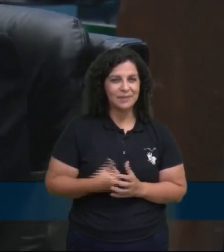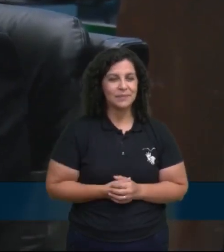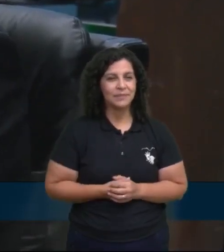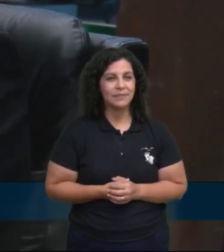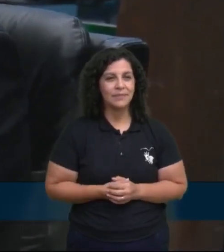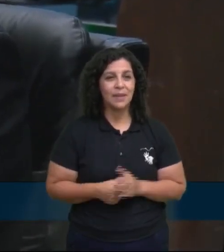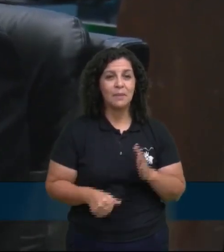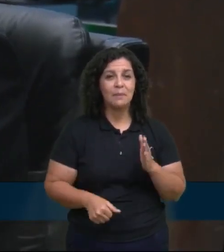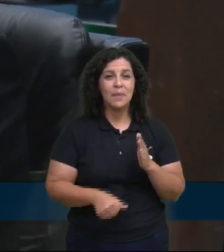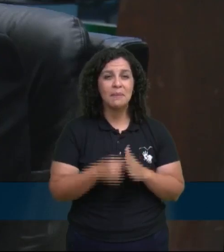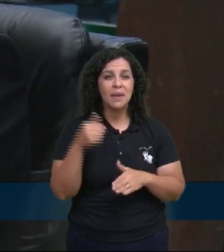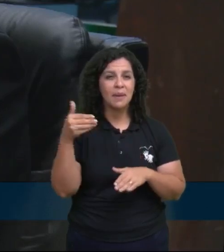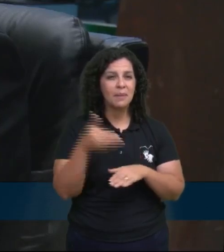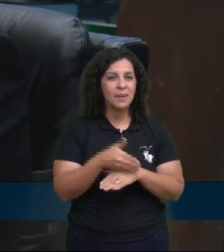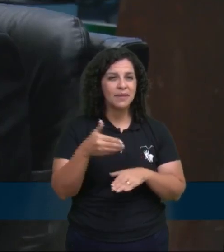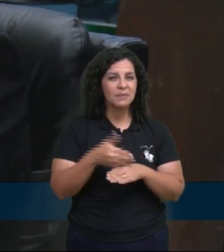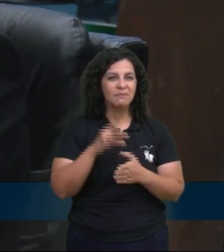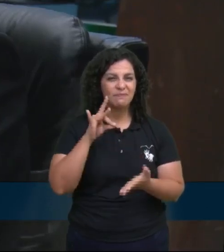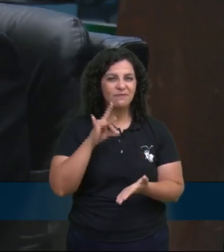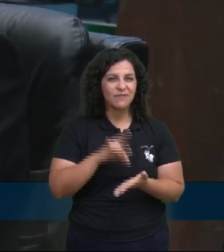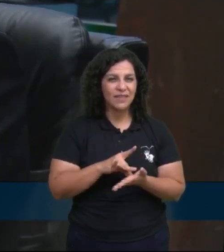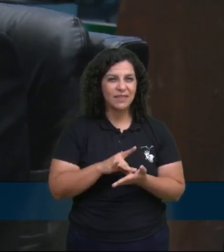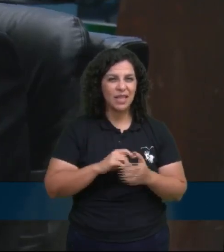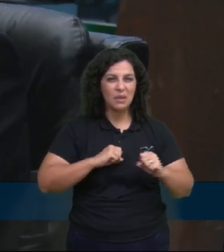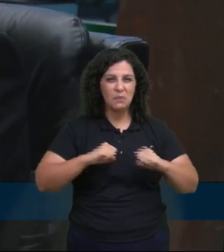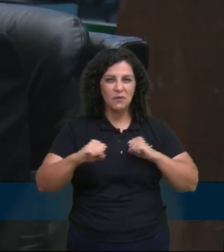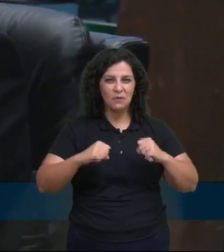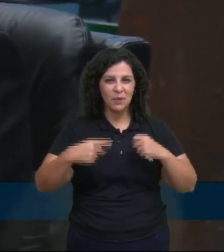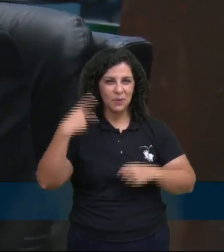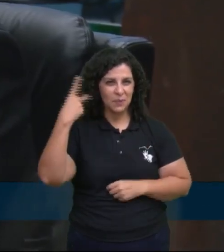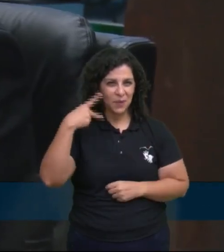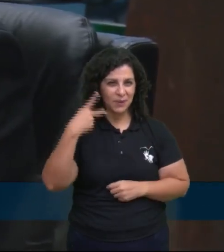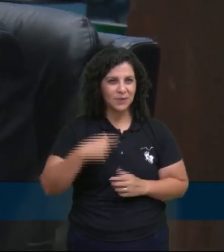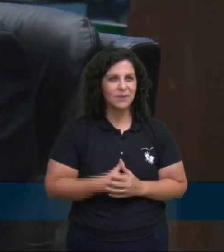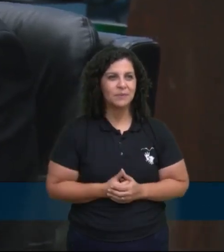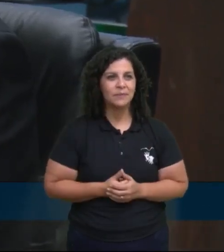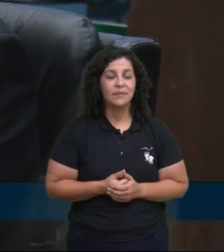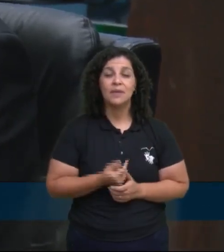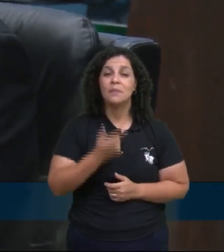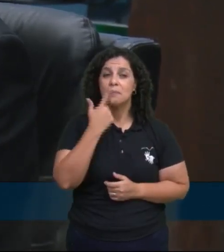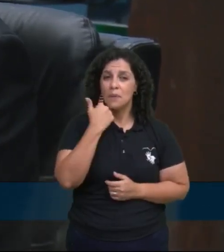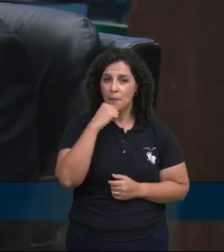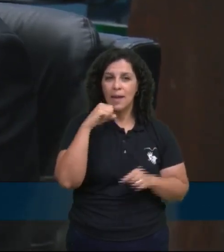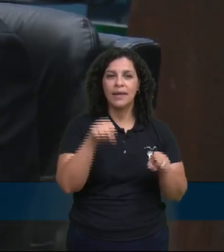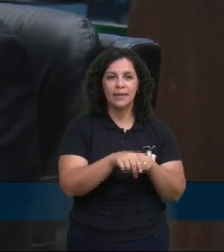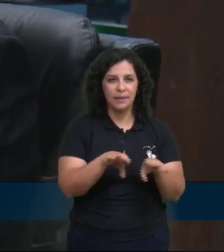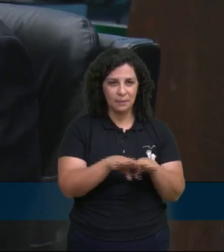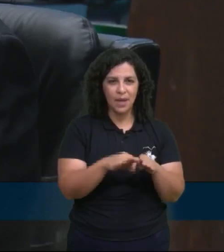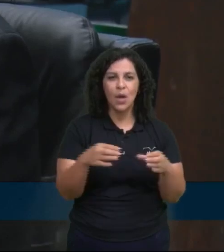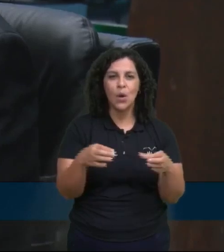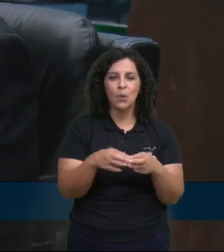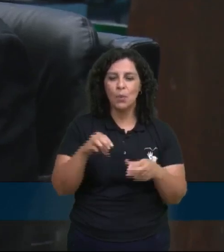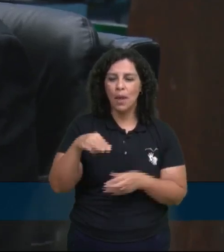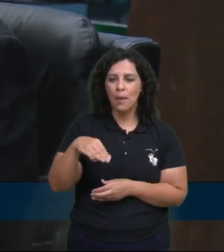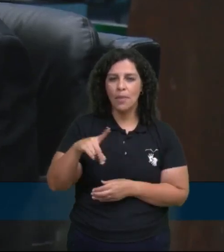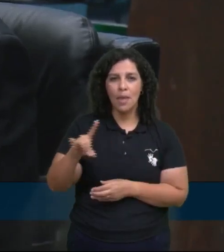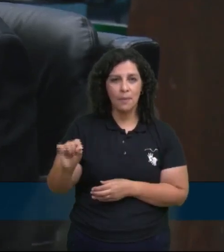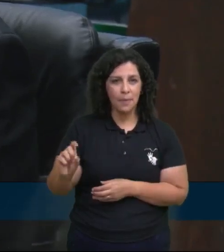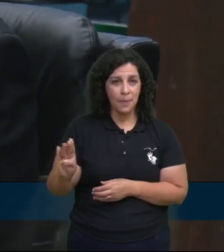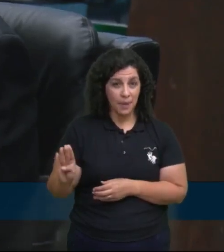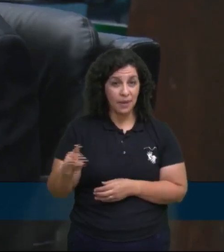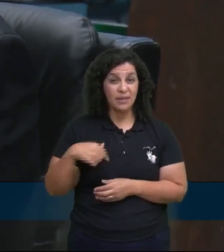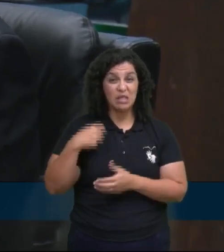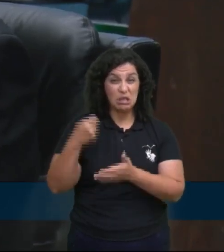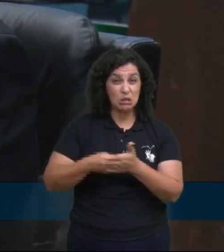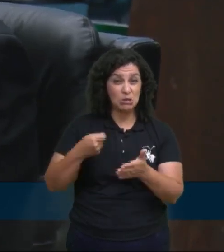minha primeira participação efetiva numa campanha política. Meu pai também do MDB, e a luta do